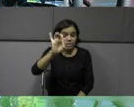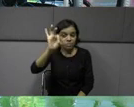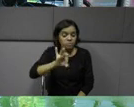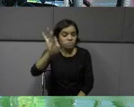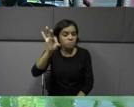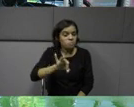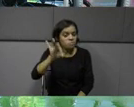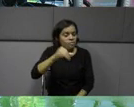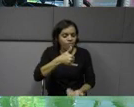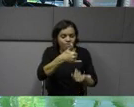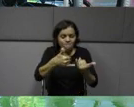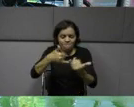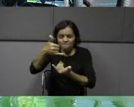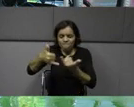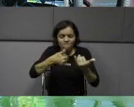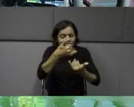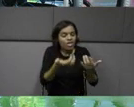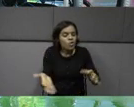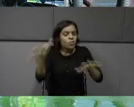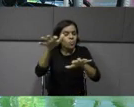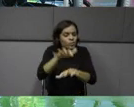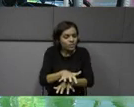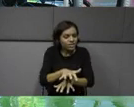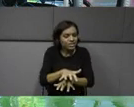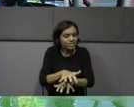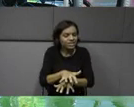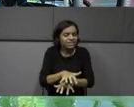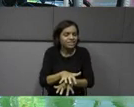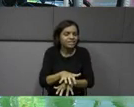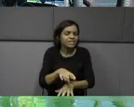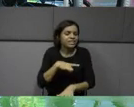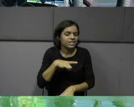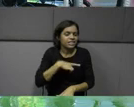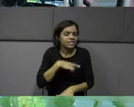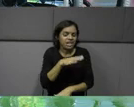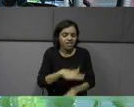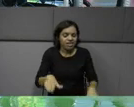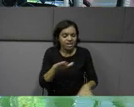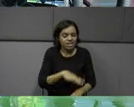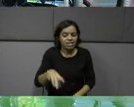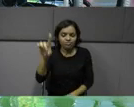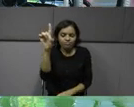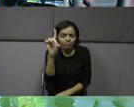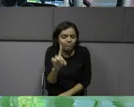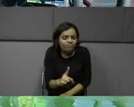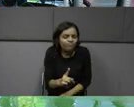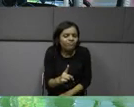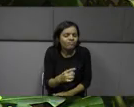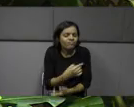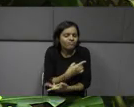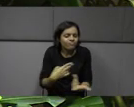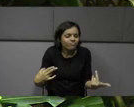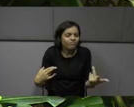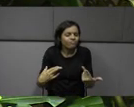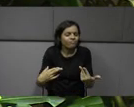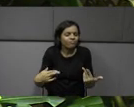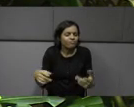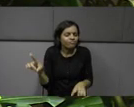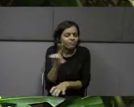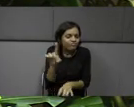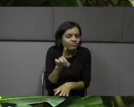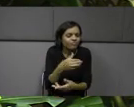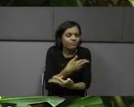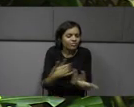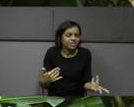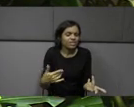inclusivos para todas as crianças inclusive as crianças com de se comportar dores de deficiência e aí brincando com o hidrante